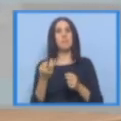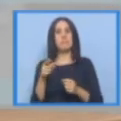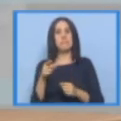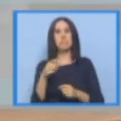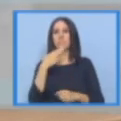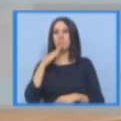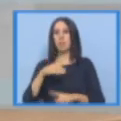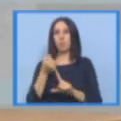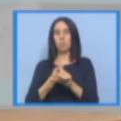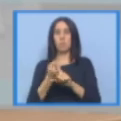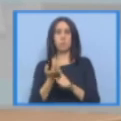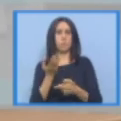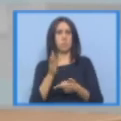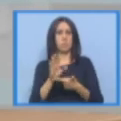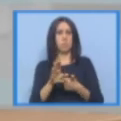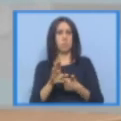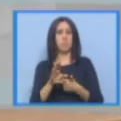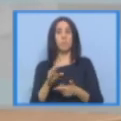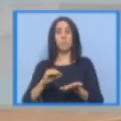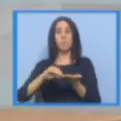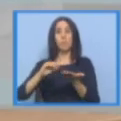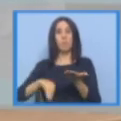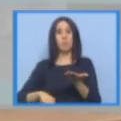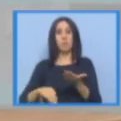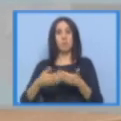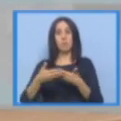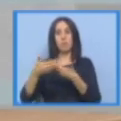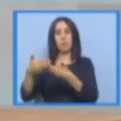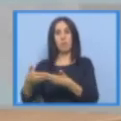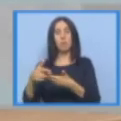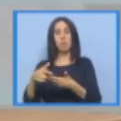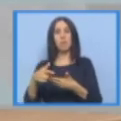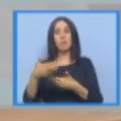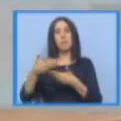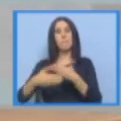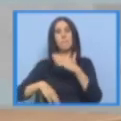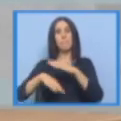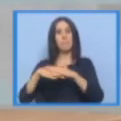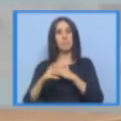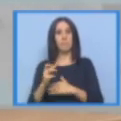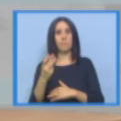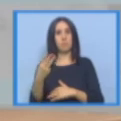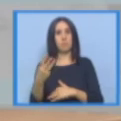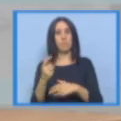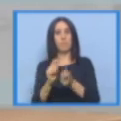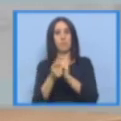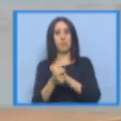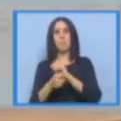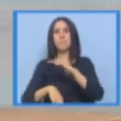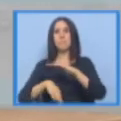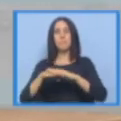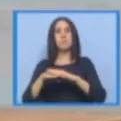essa precariedade. Por exemplo, os contratos a prazo passam de um limite máximo de 3 anos para um limite